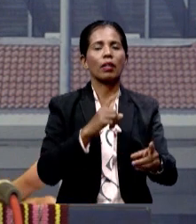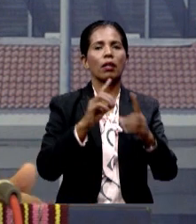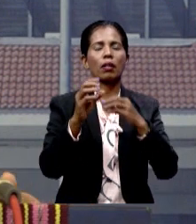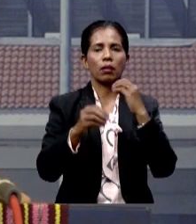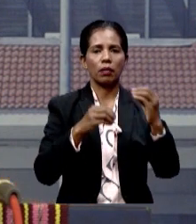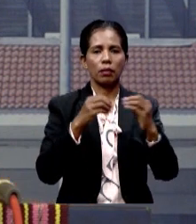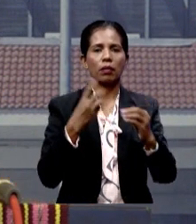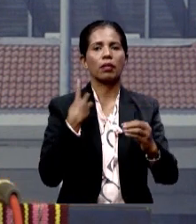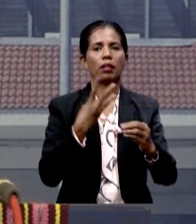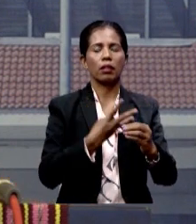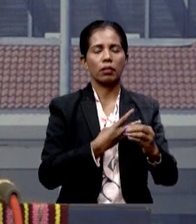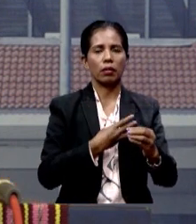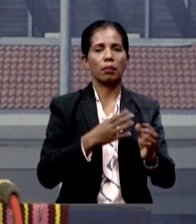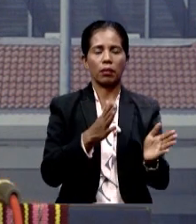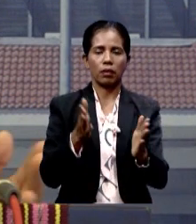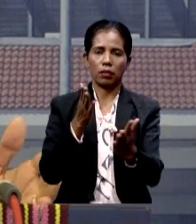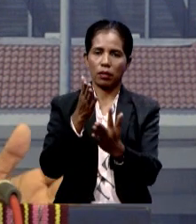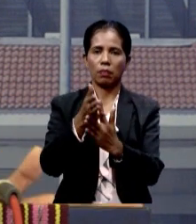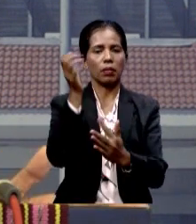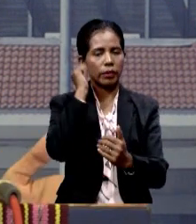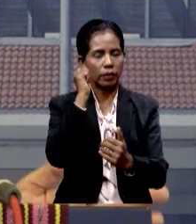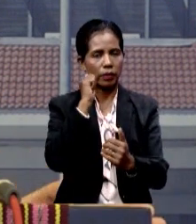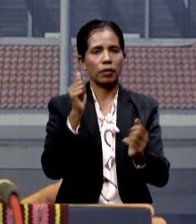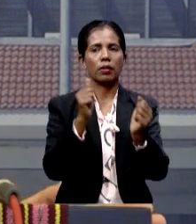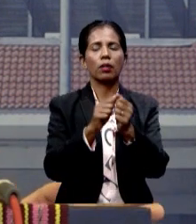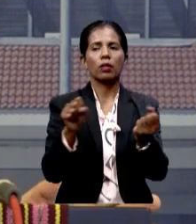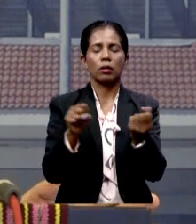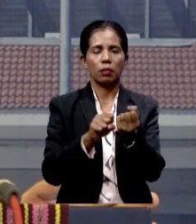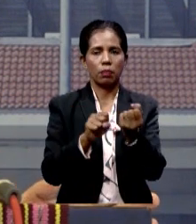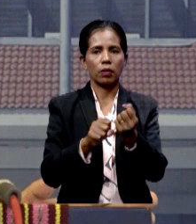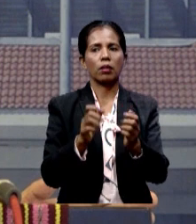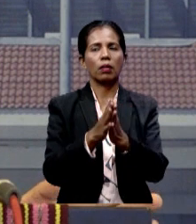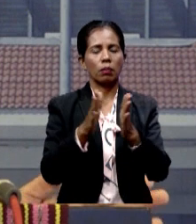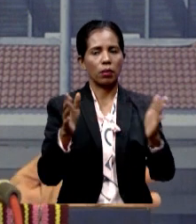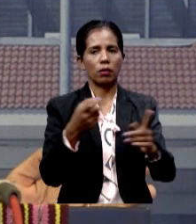quando vai ter o processo de adesão à ASEAN e o apoio toma com se